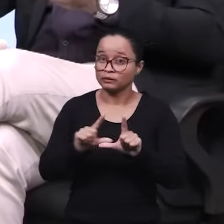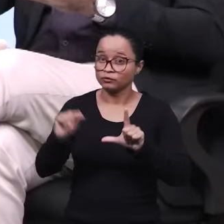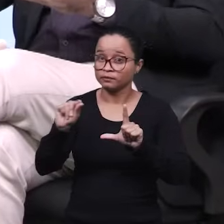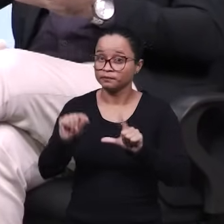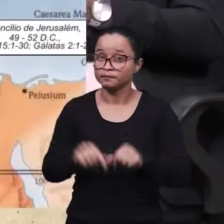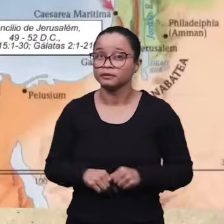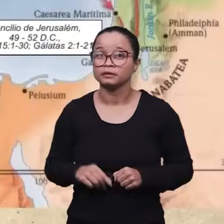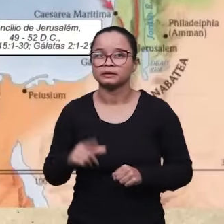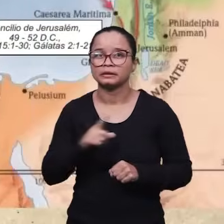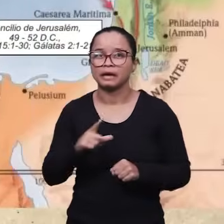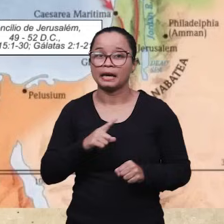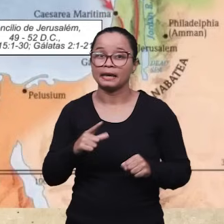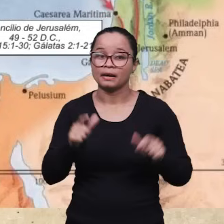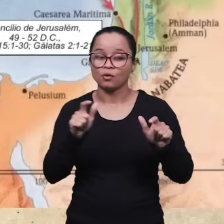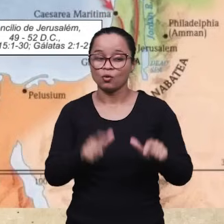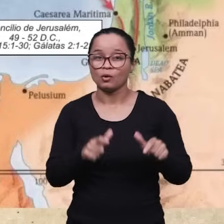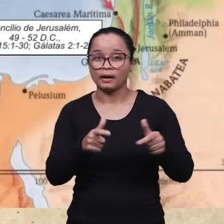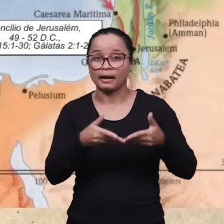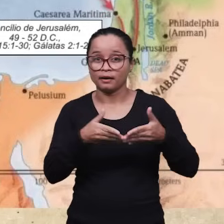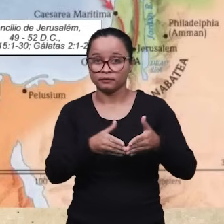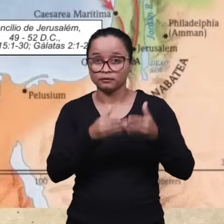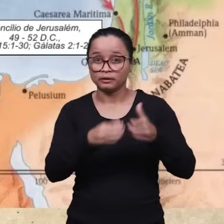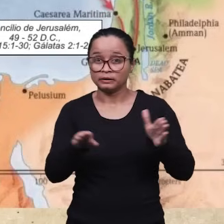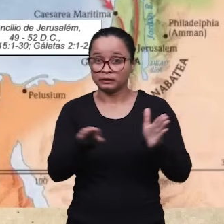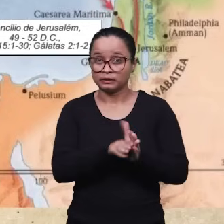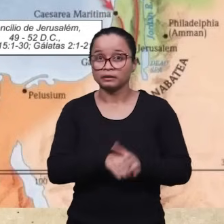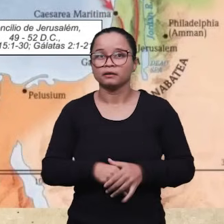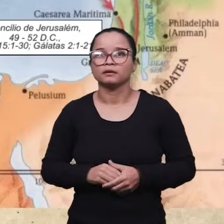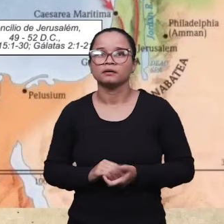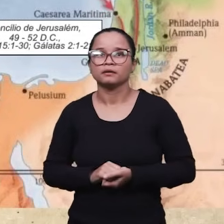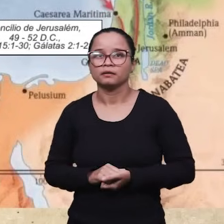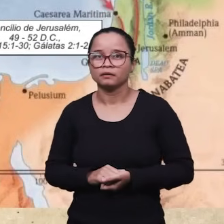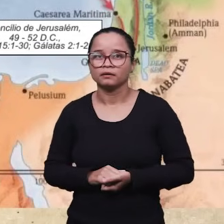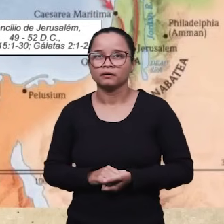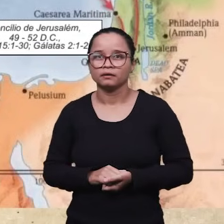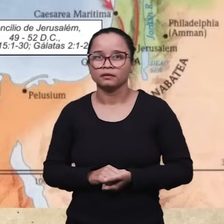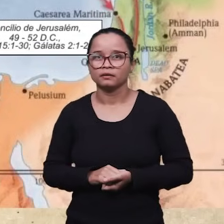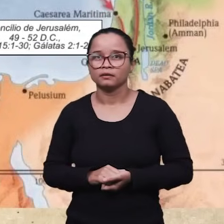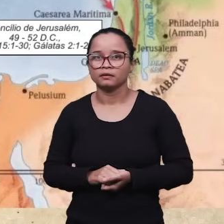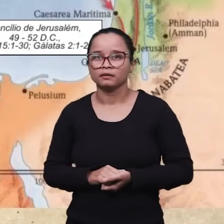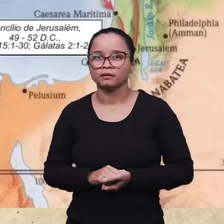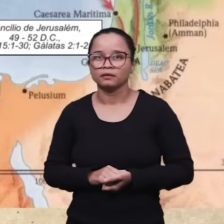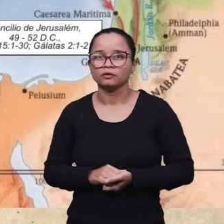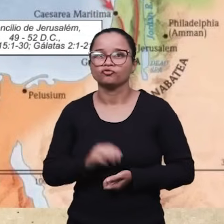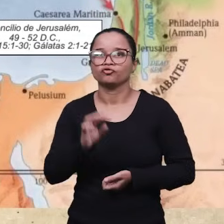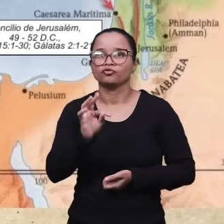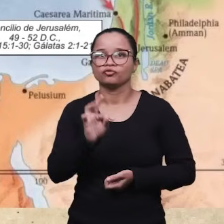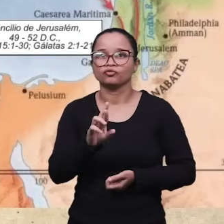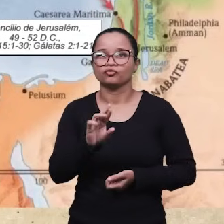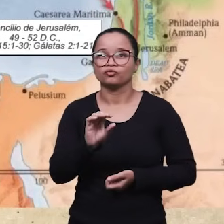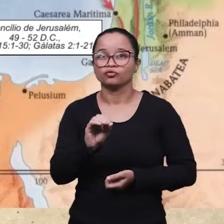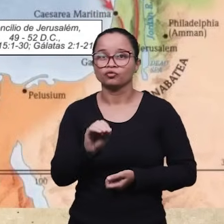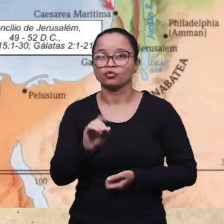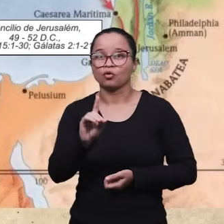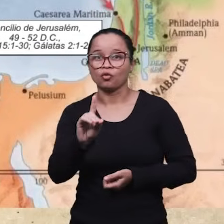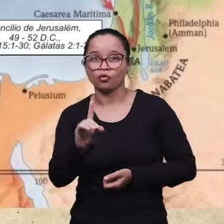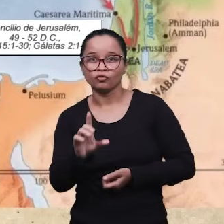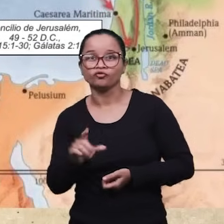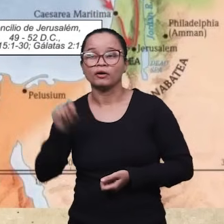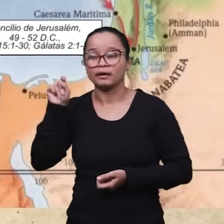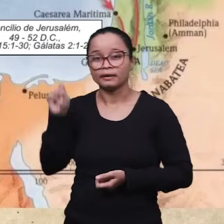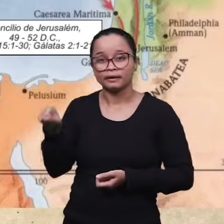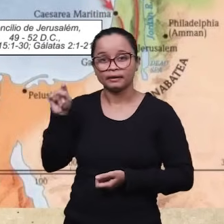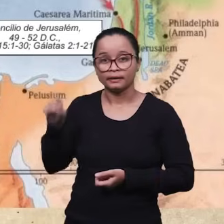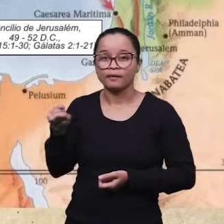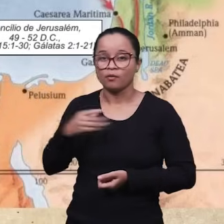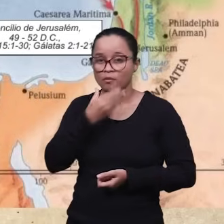um porto, né, chamado ali de Troade, que é de onde Paulo sai, da